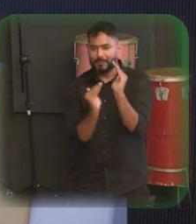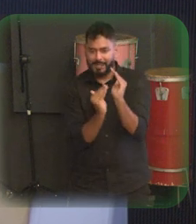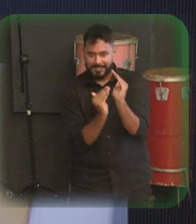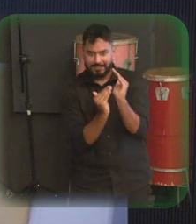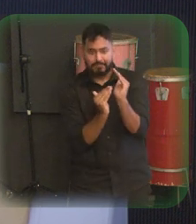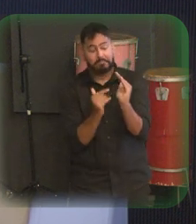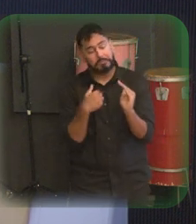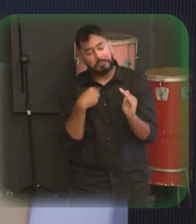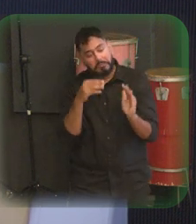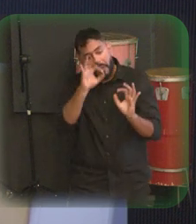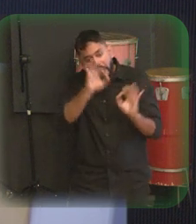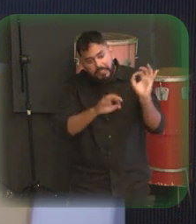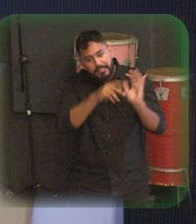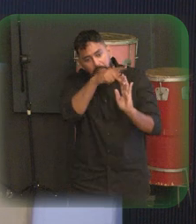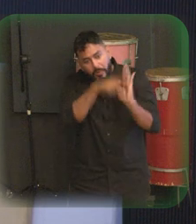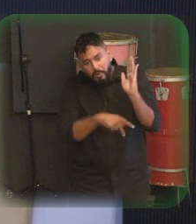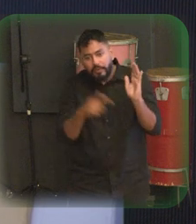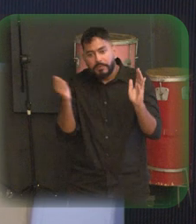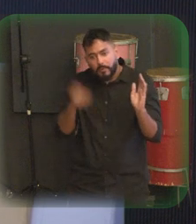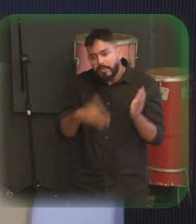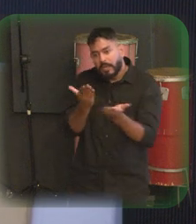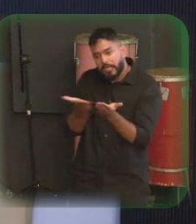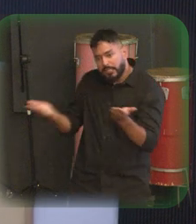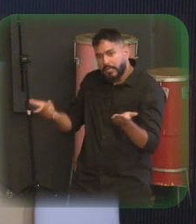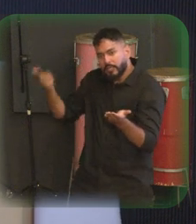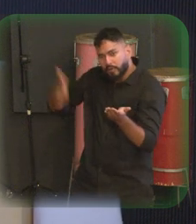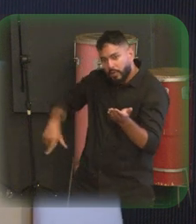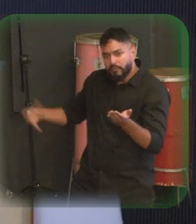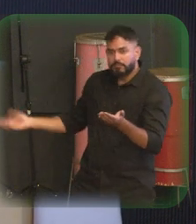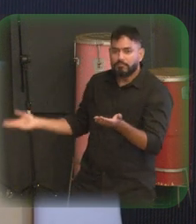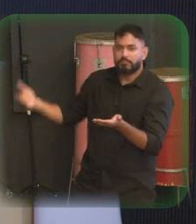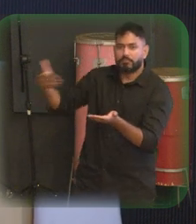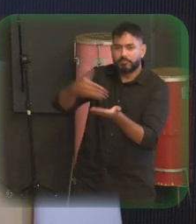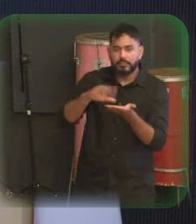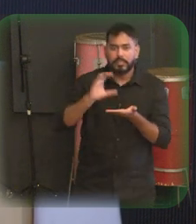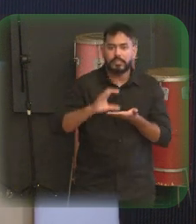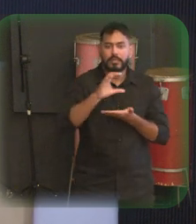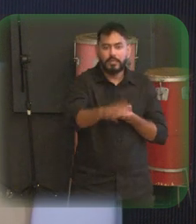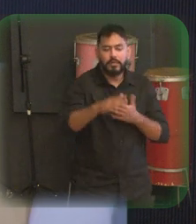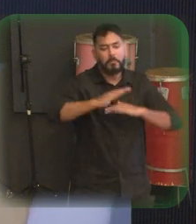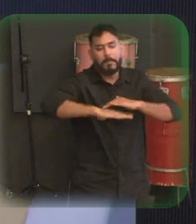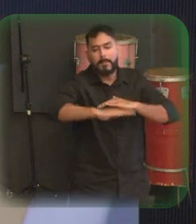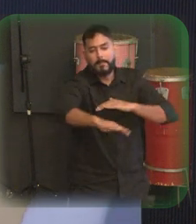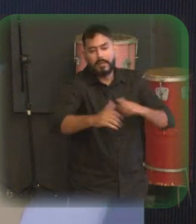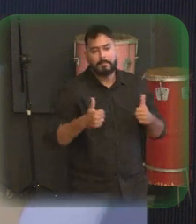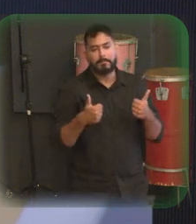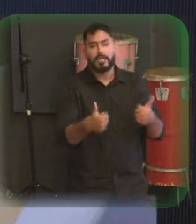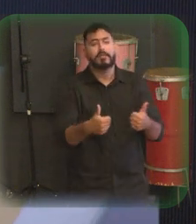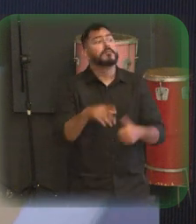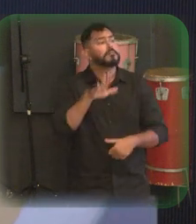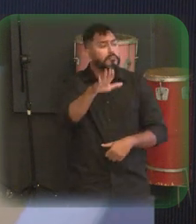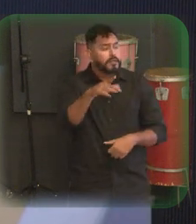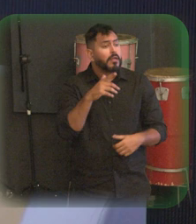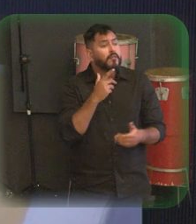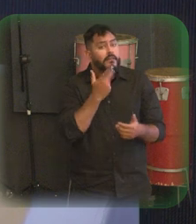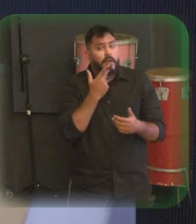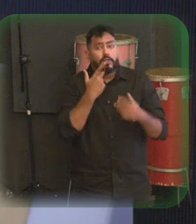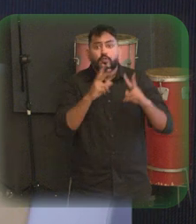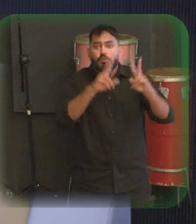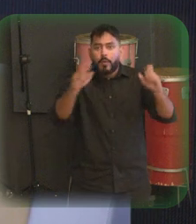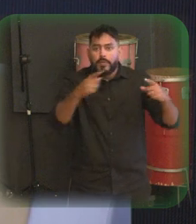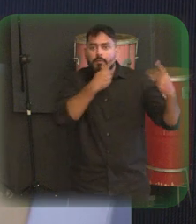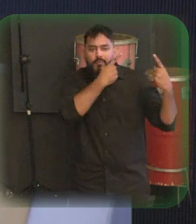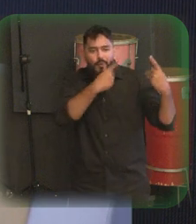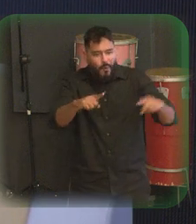poder relicitar. É isso que me diz que eu não posso fazer discurso, eu tenho que agir. A gente está falando aqui sobre combate à desigualdade. Quem é